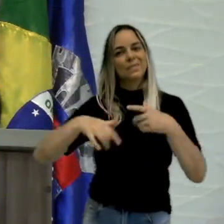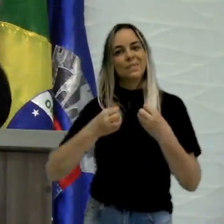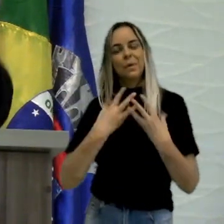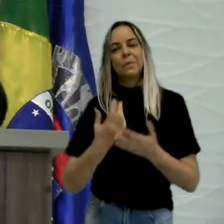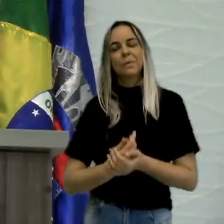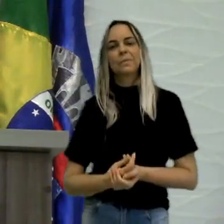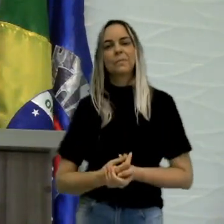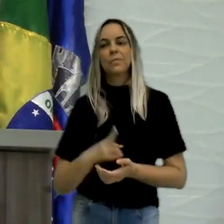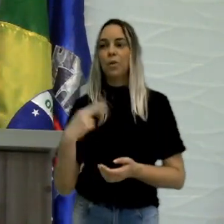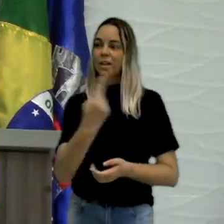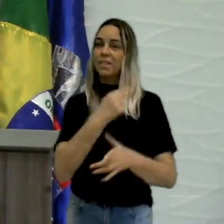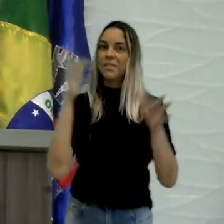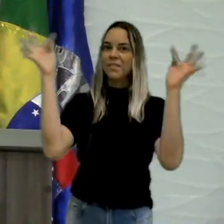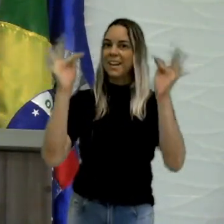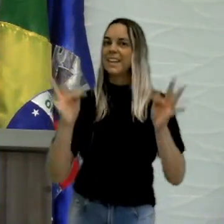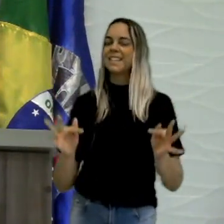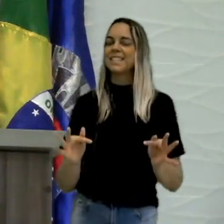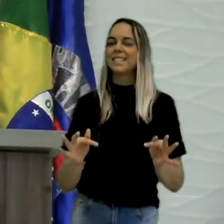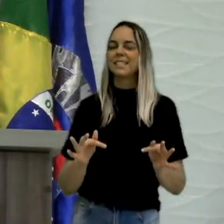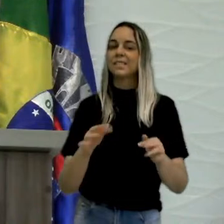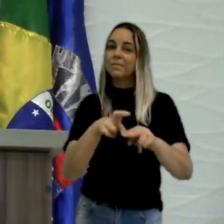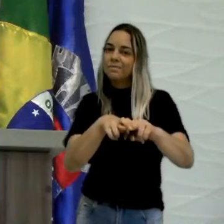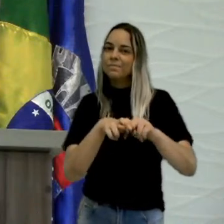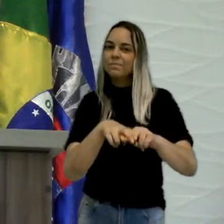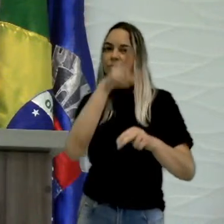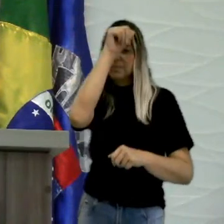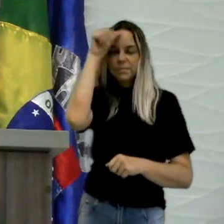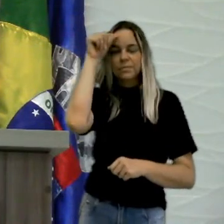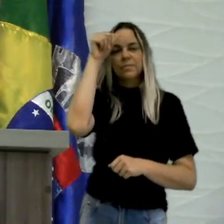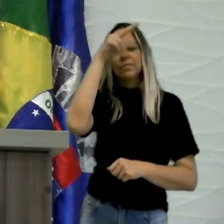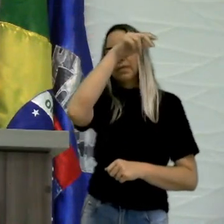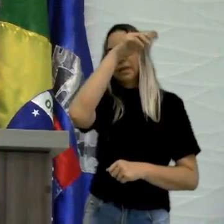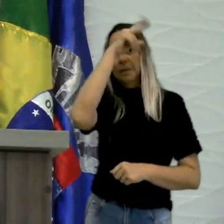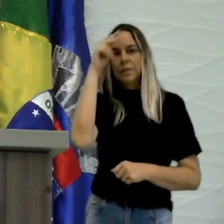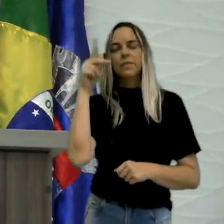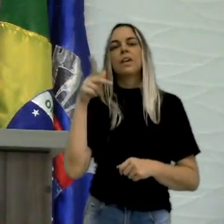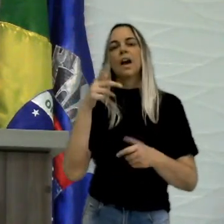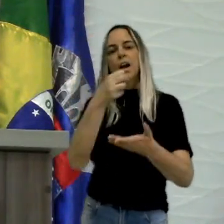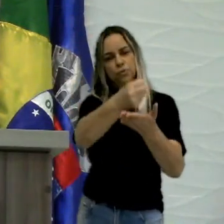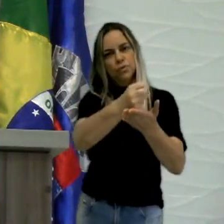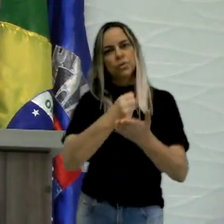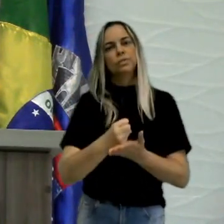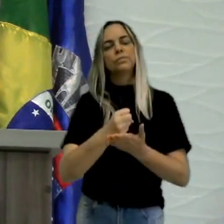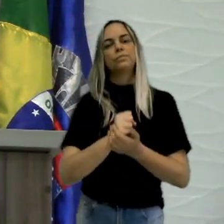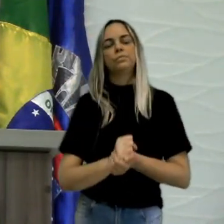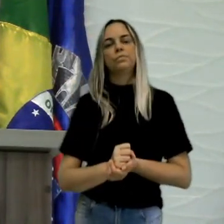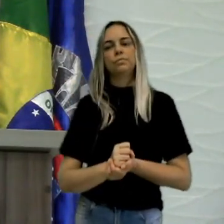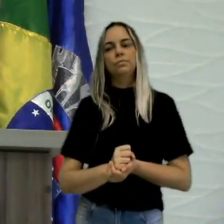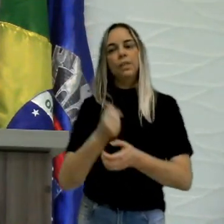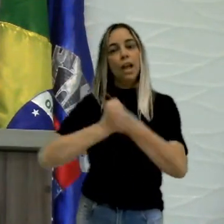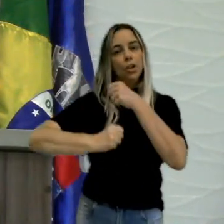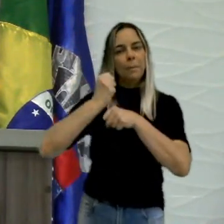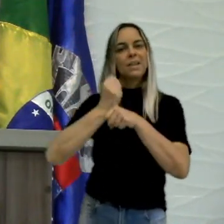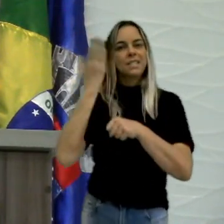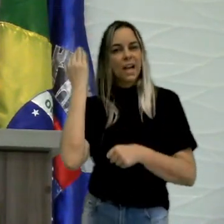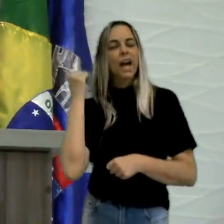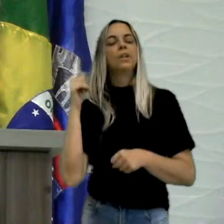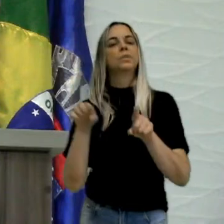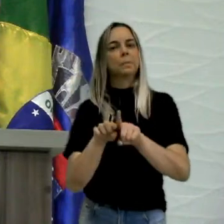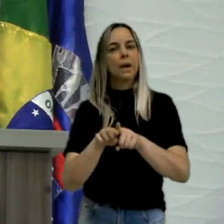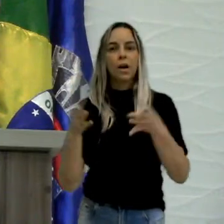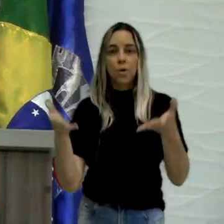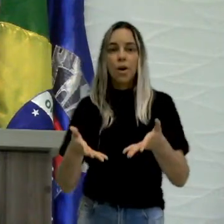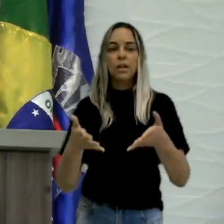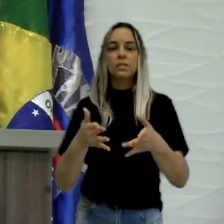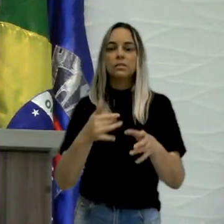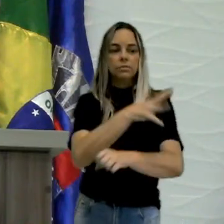feito e a gente está muito feliz por isso. O prefeito Alexandre Batité é o prefeito que tem aí, né, feito nesse ano passado e esse ano o maior programa